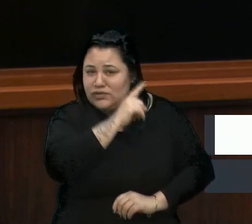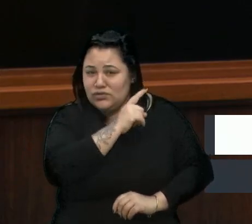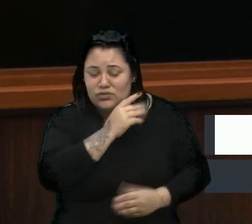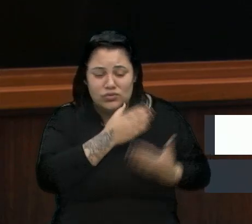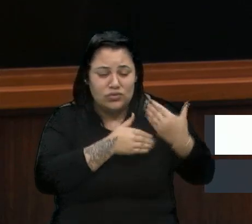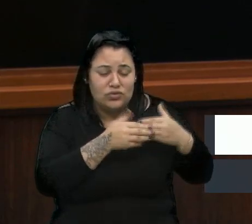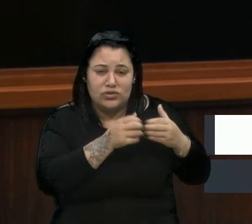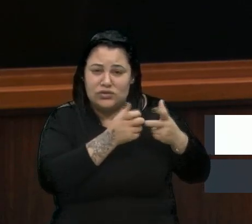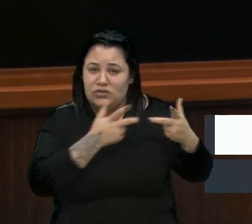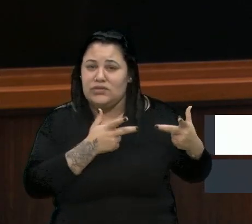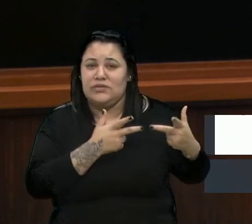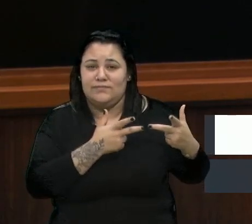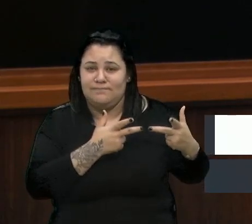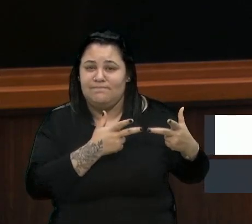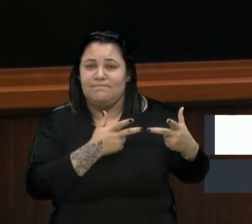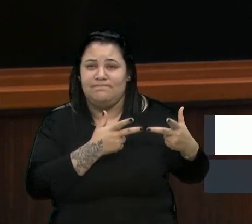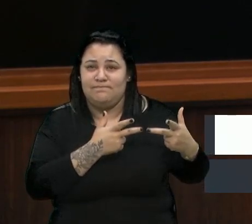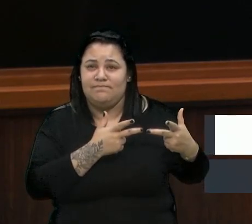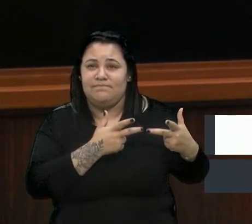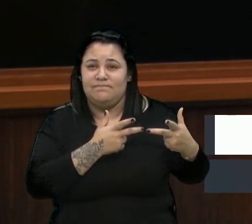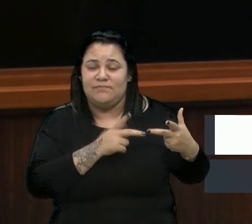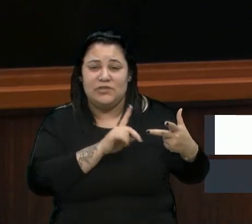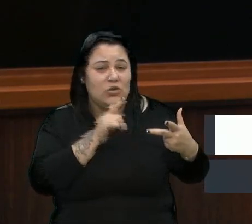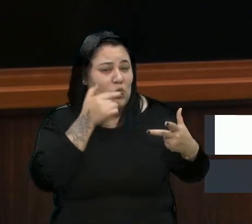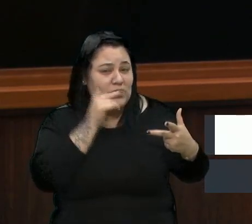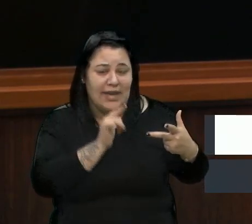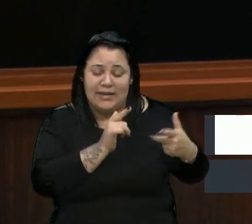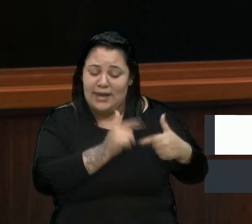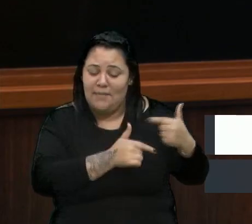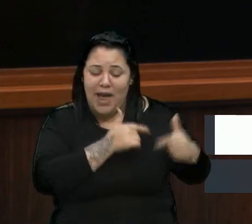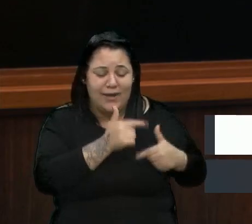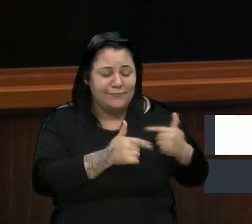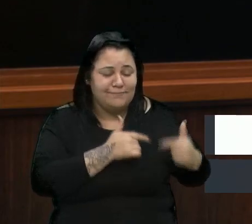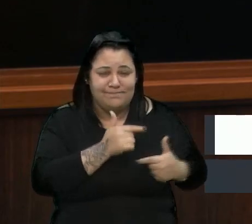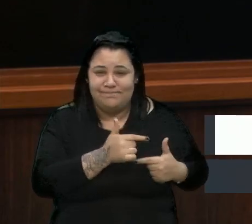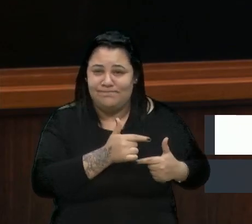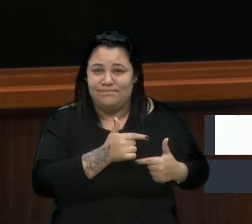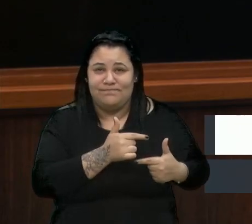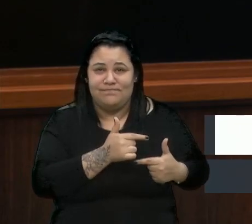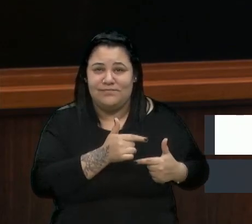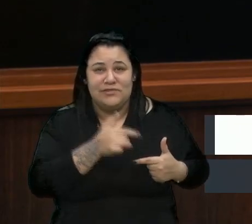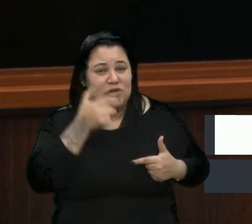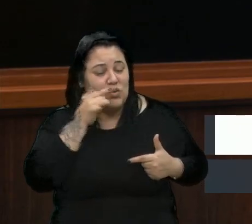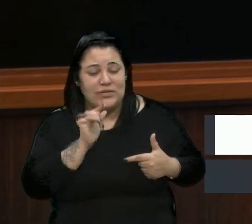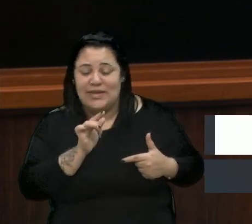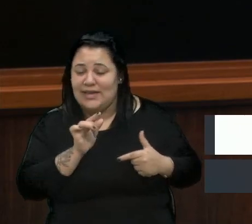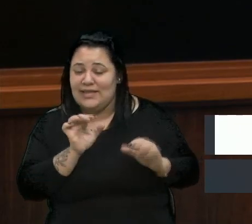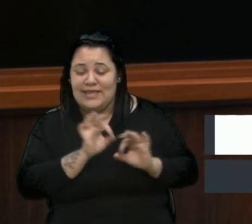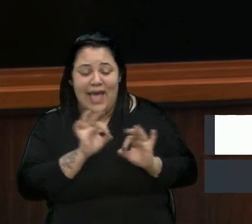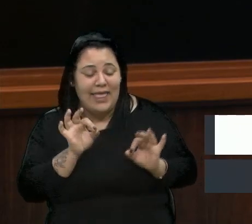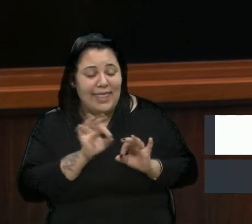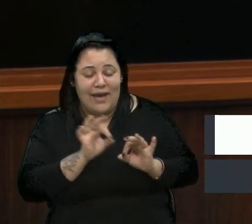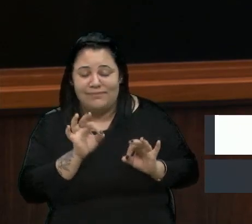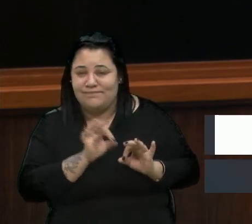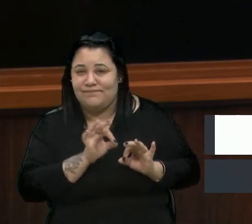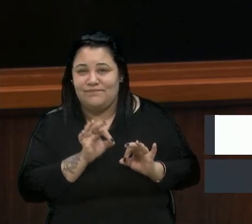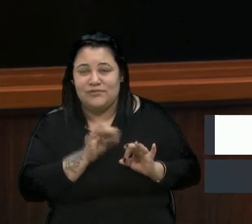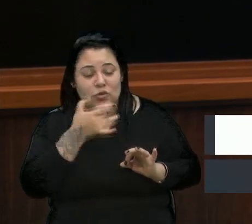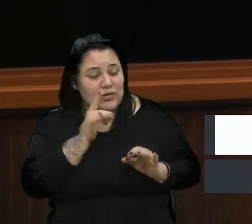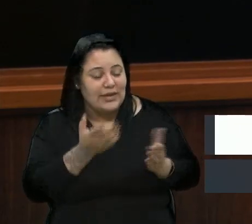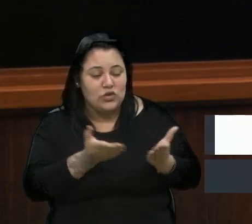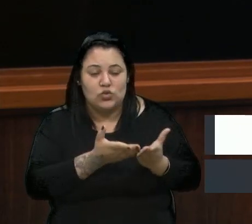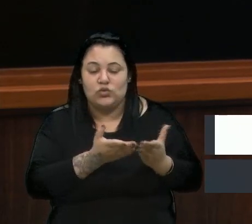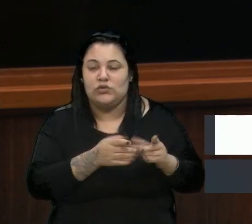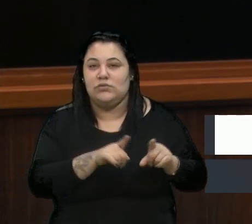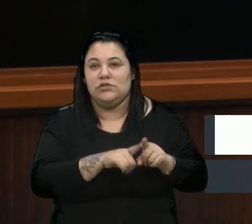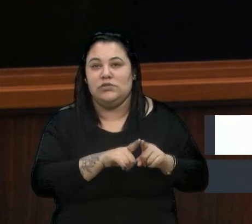isso vai baixar, você não consegue emprego, você não consegue trabalho, você não consegue estudo. E